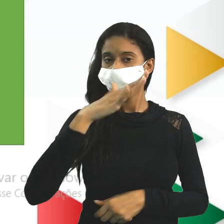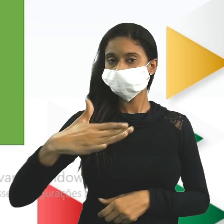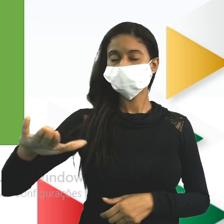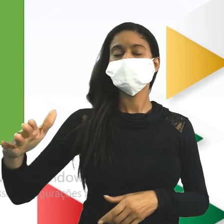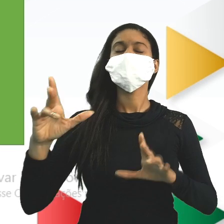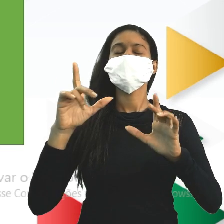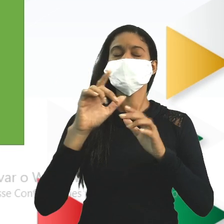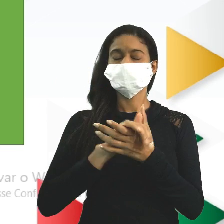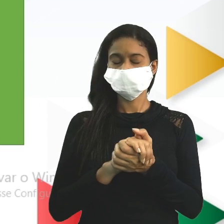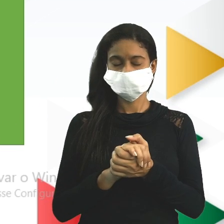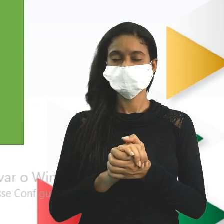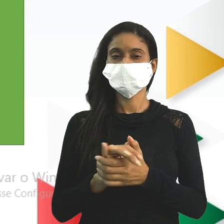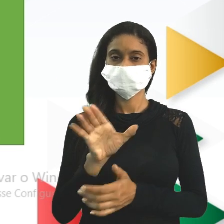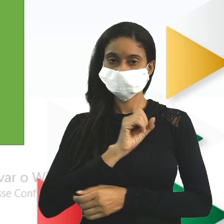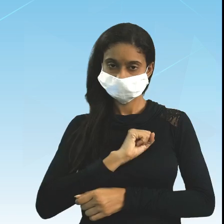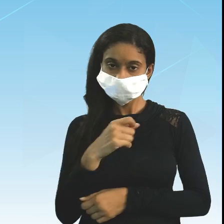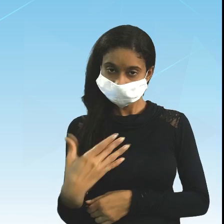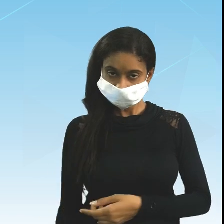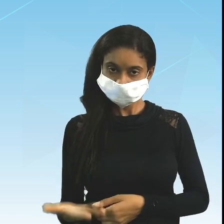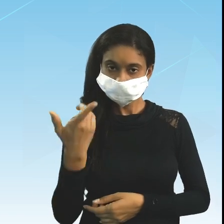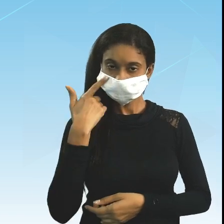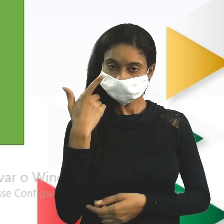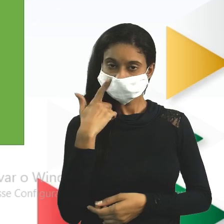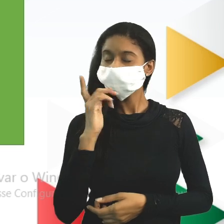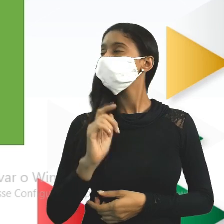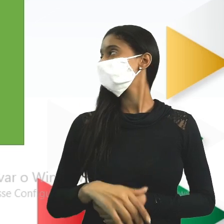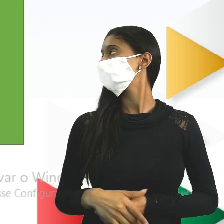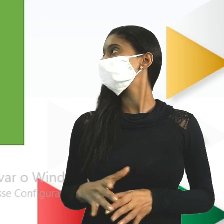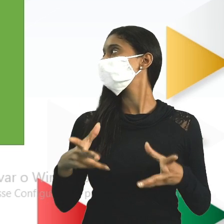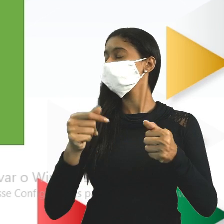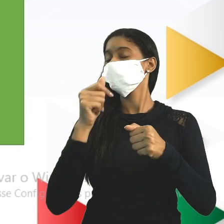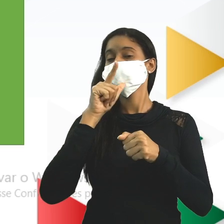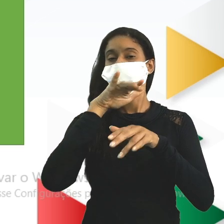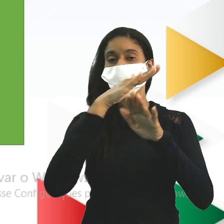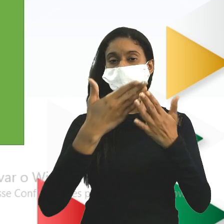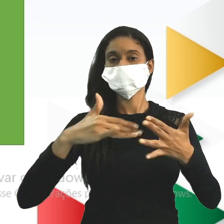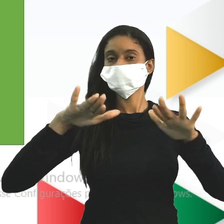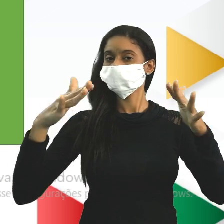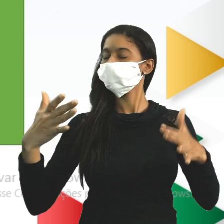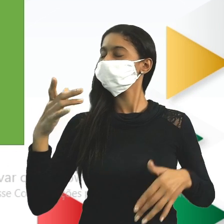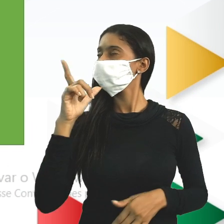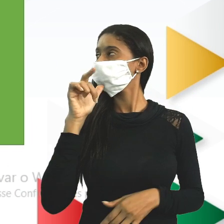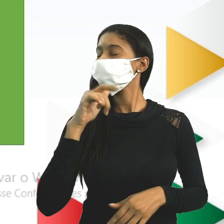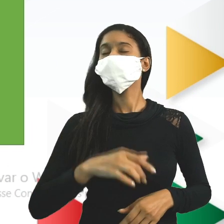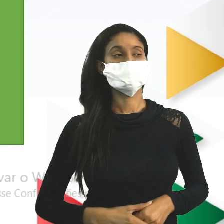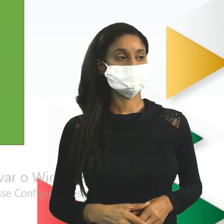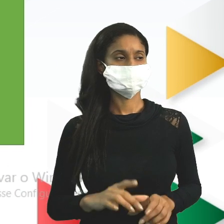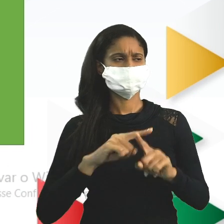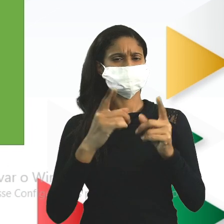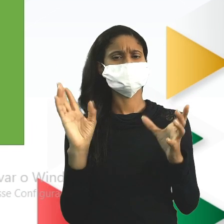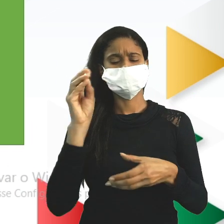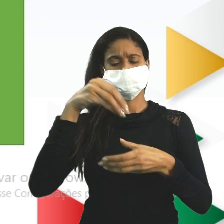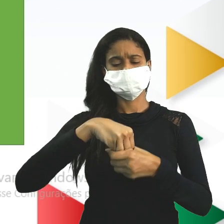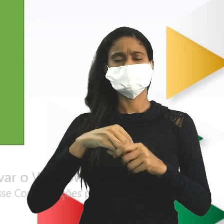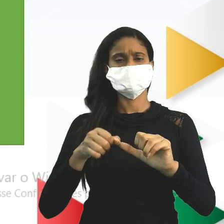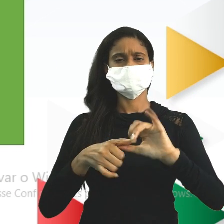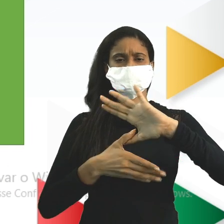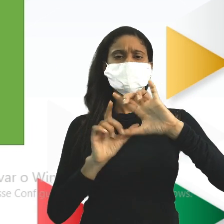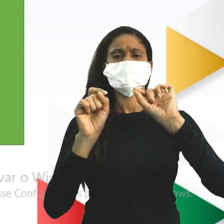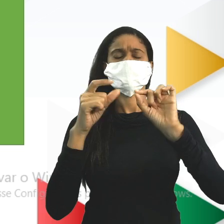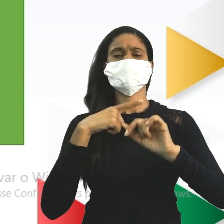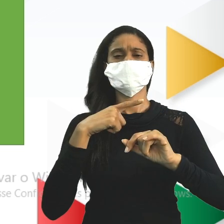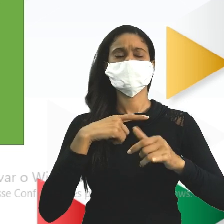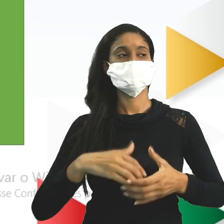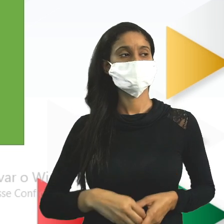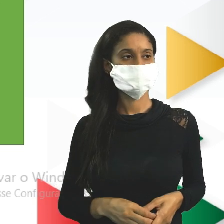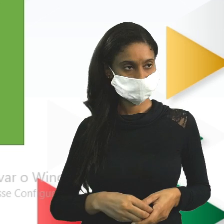meus amores? Meus cotoquinhos. Tudo é água. Mas, prof, dentro de um mapa, o que que tem? O que que